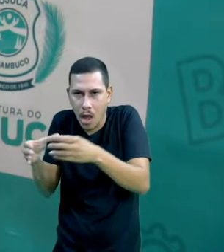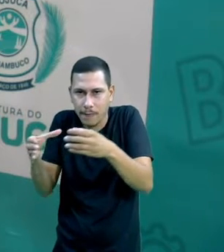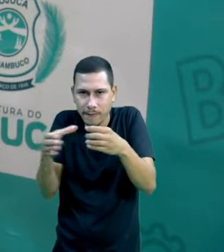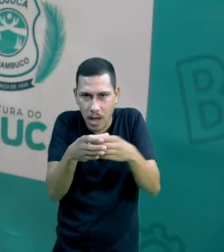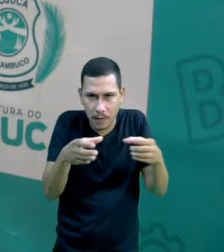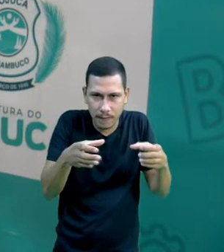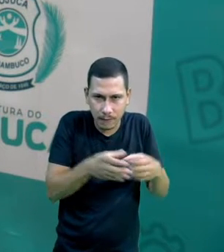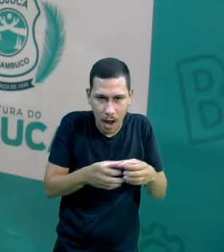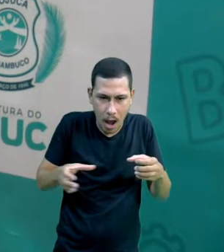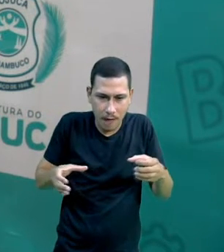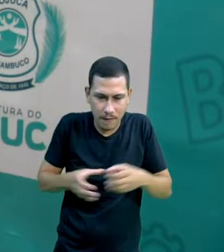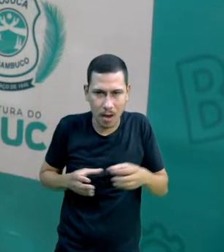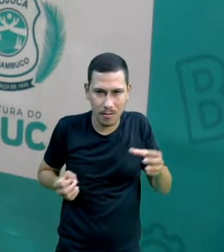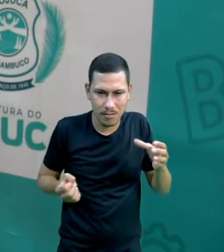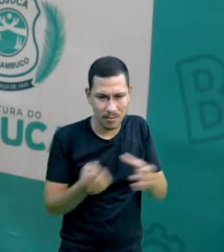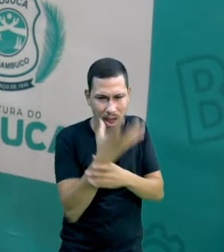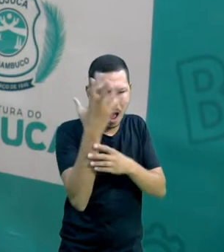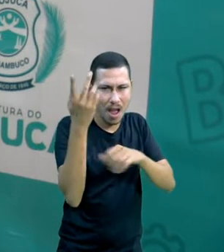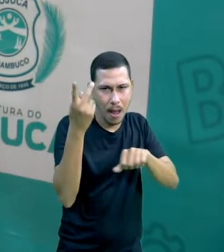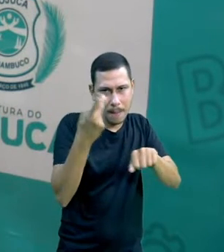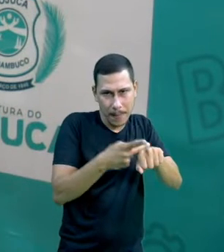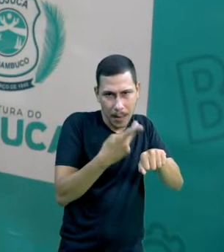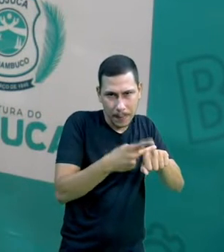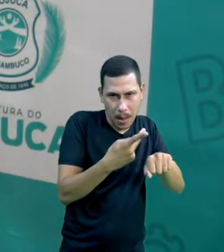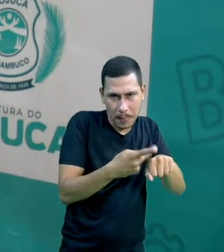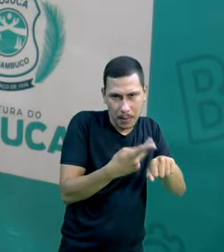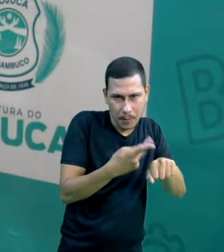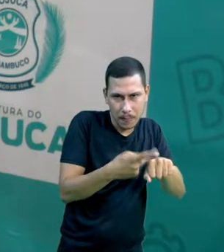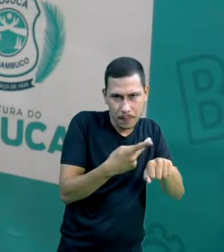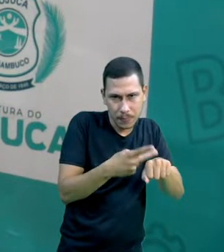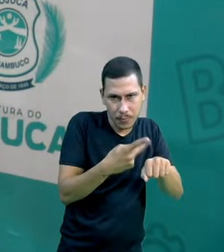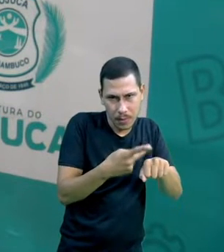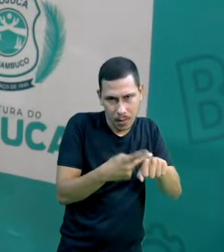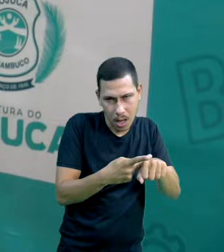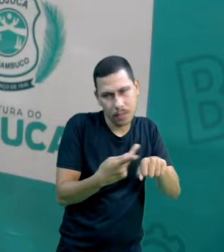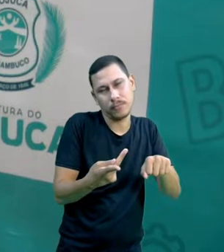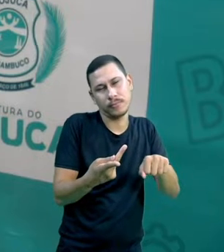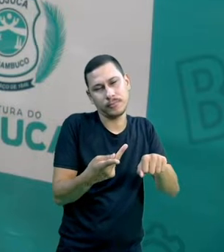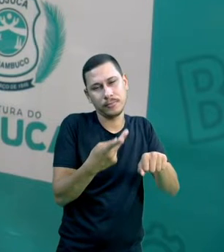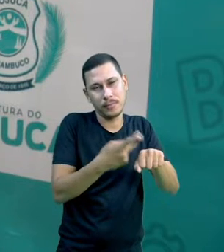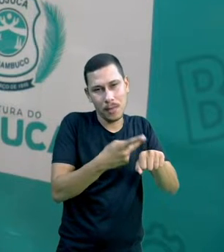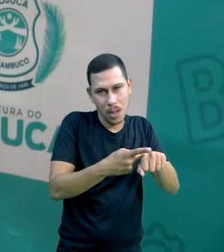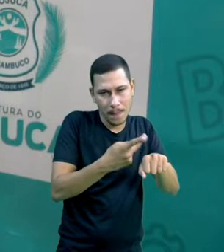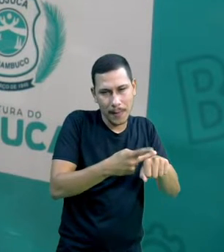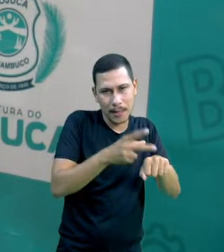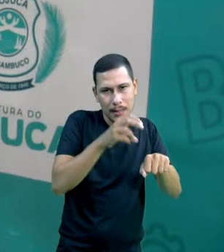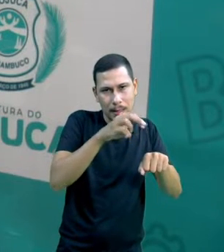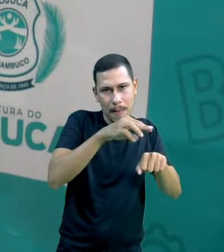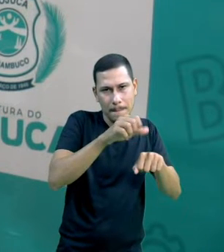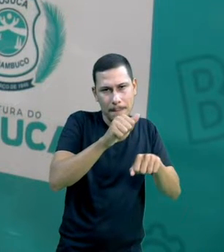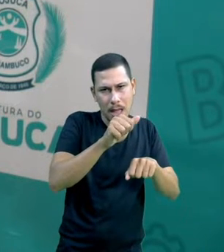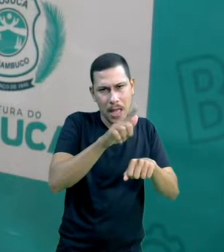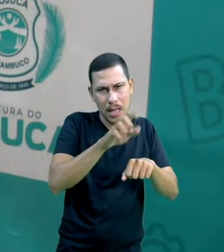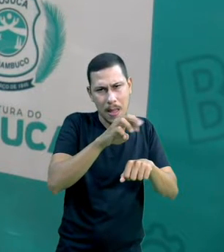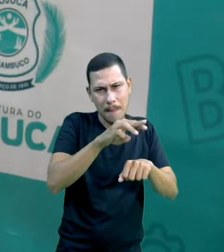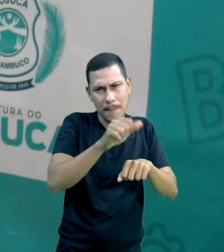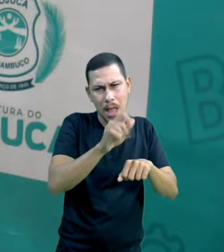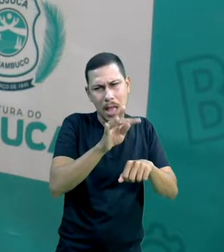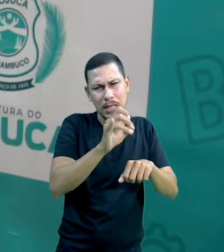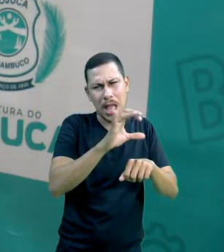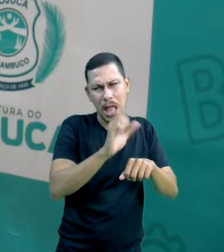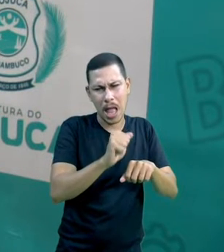gente tem a rocha magmática extrusiva ou